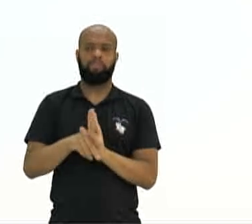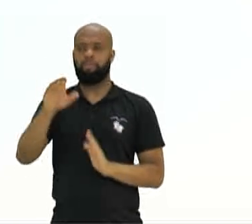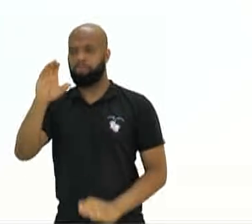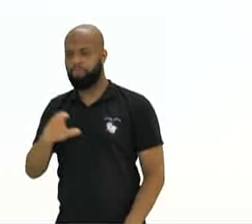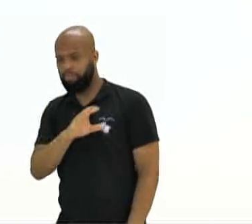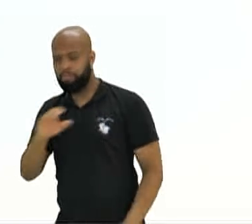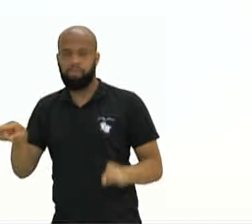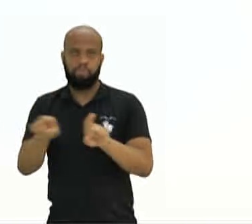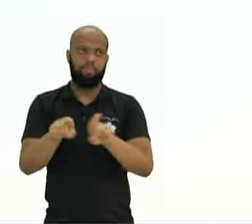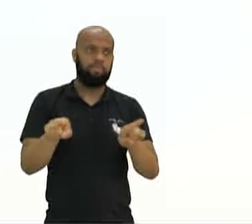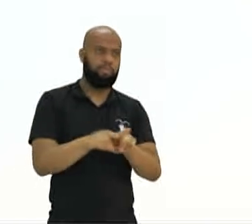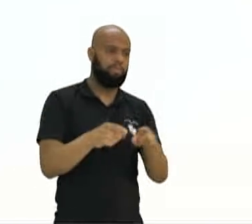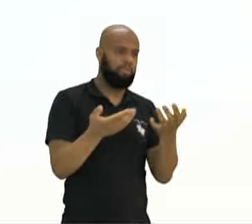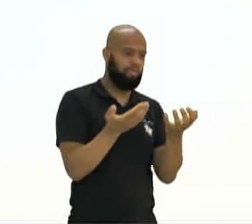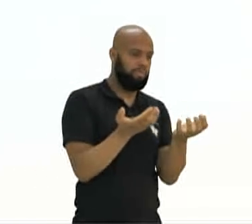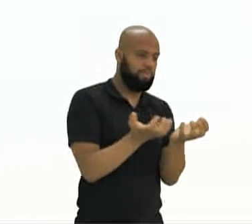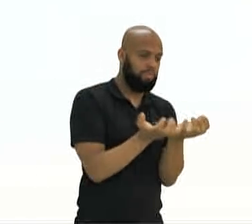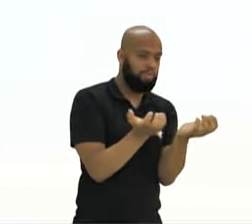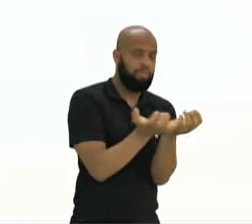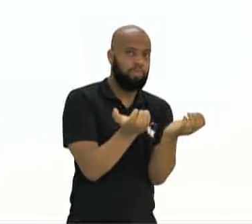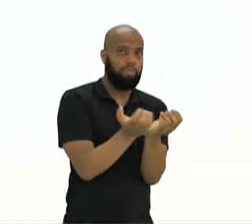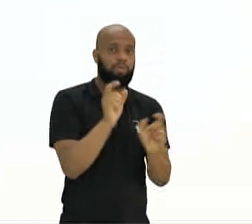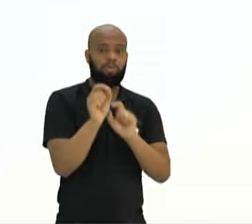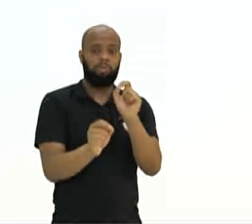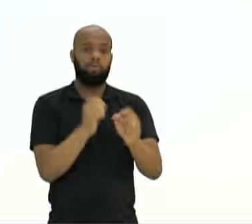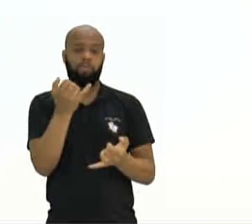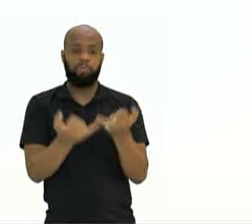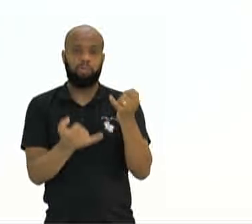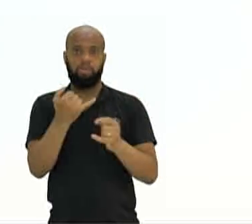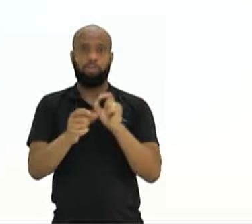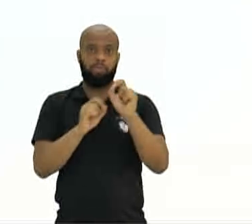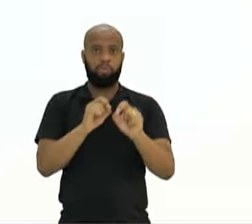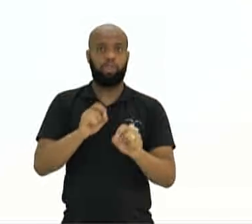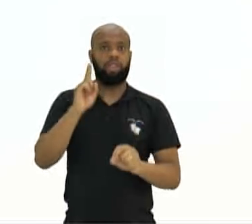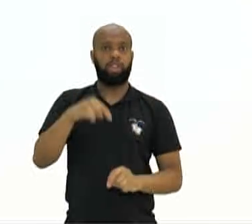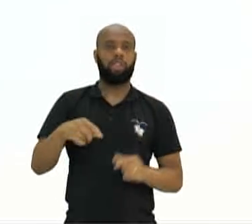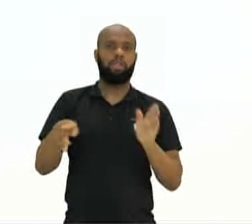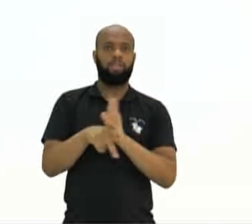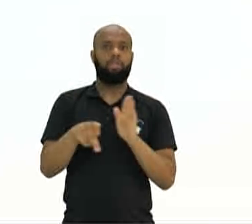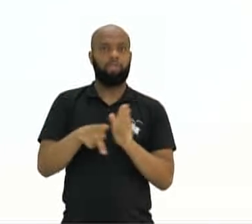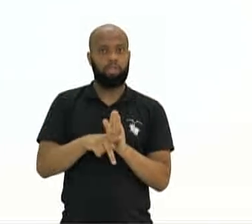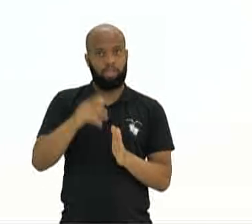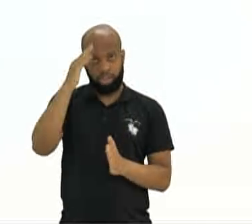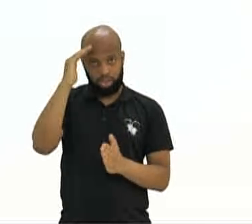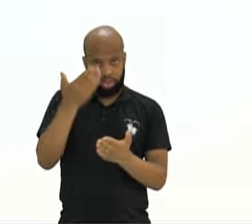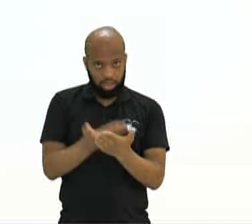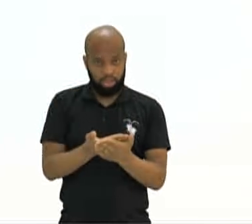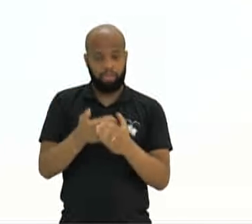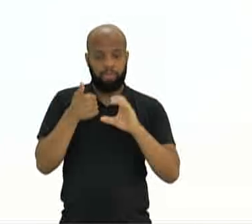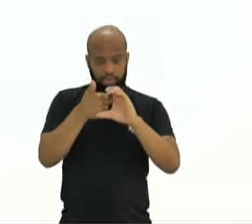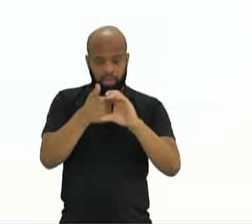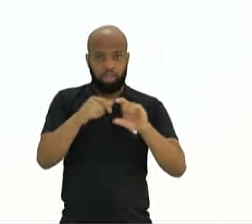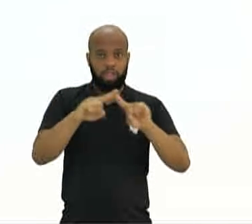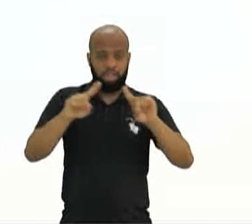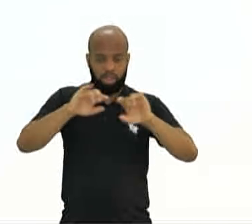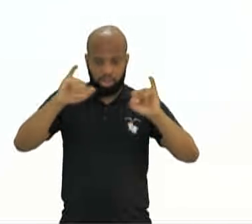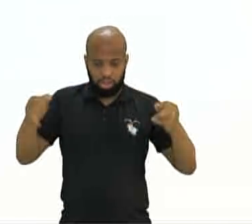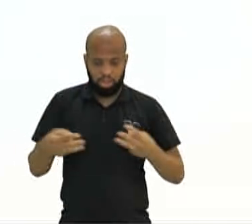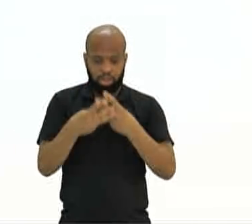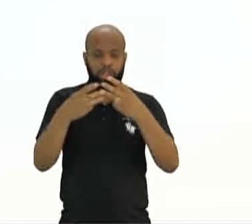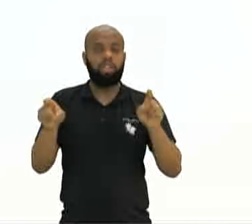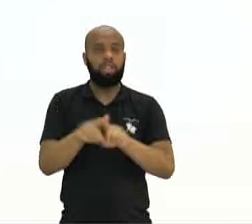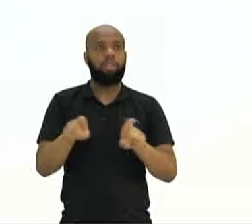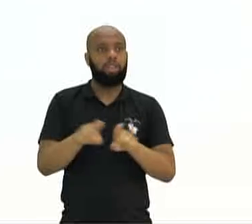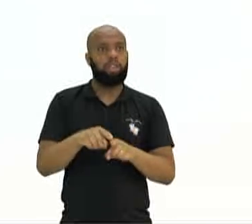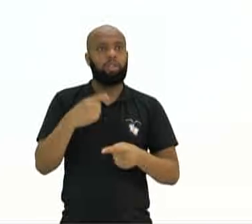correto? Né, protestantes e católicos têm algo em comum. Eles têm o que em comum? Professam a fé cristã. Mas os judeus também entram nesse contexto